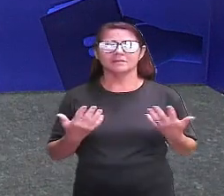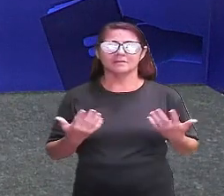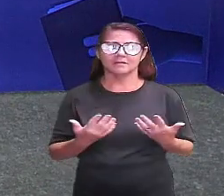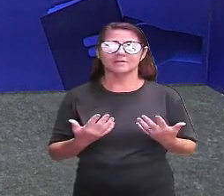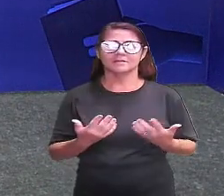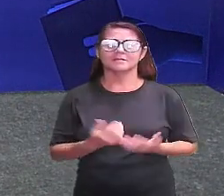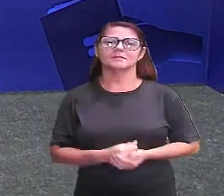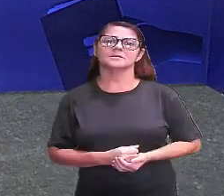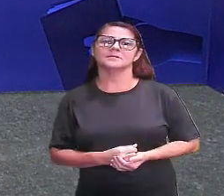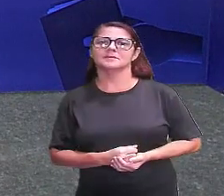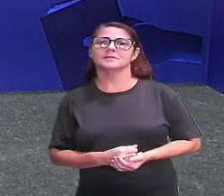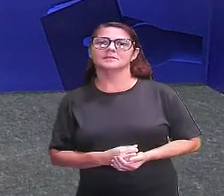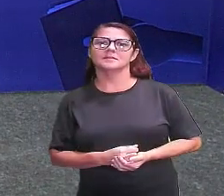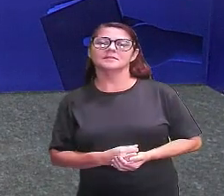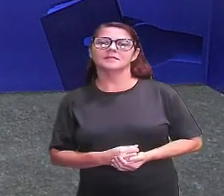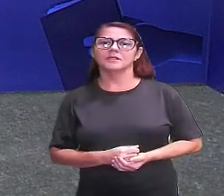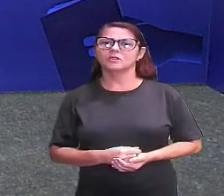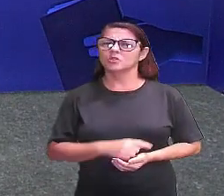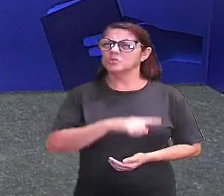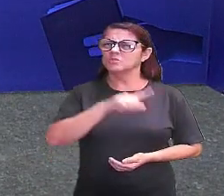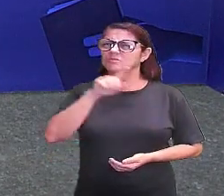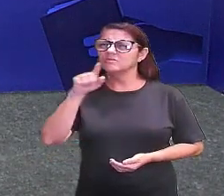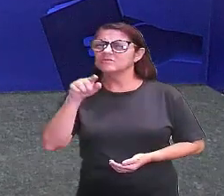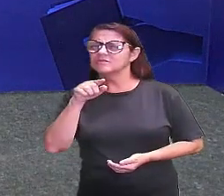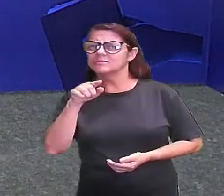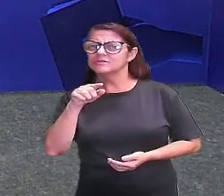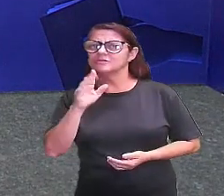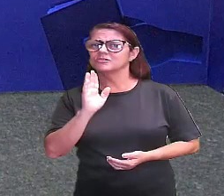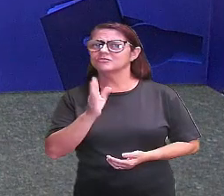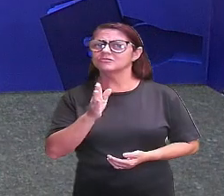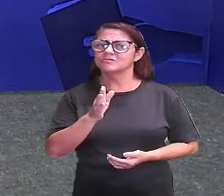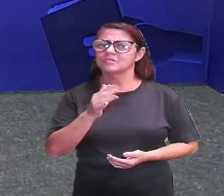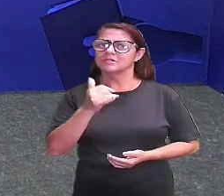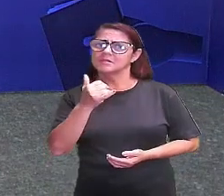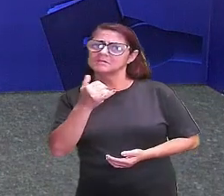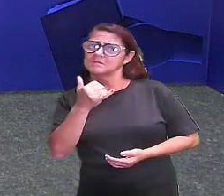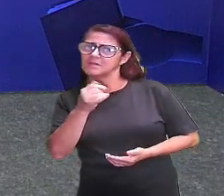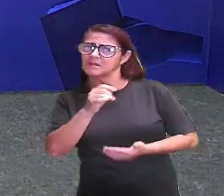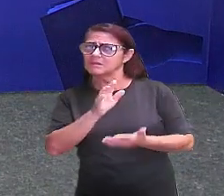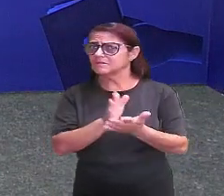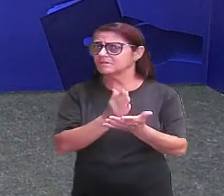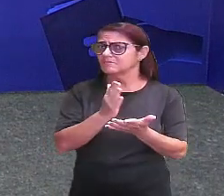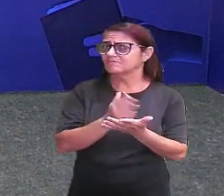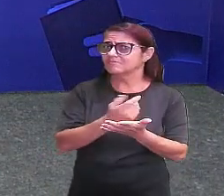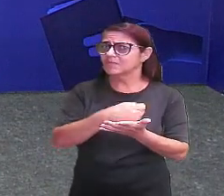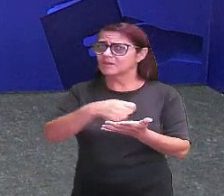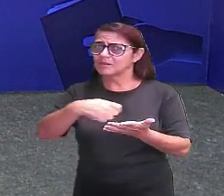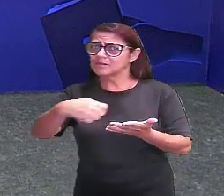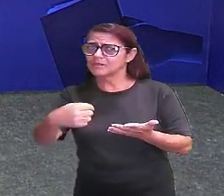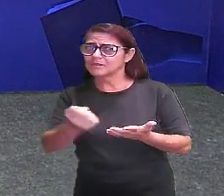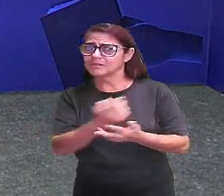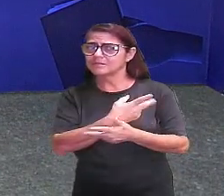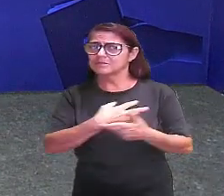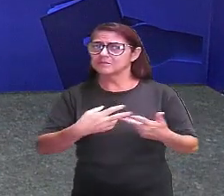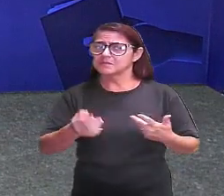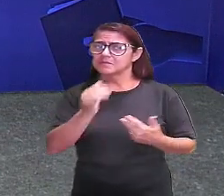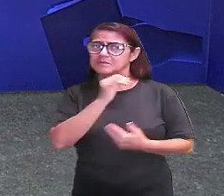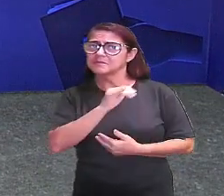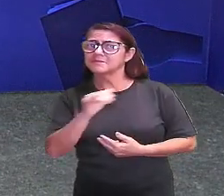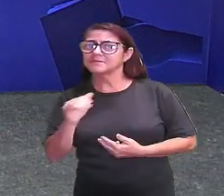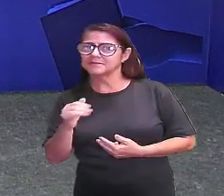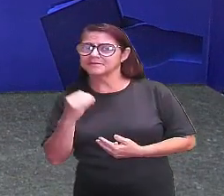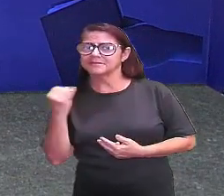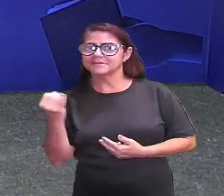Yes? Então, com certeza todo mundo aí em casa já está preparado com o material para fazer aquela anotação.